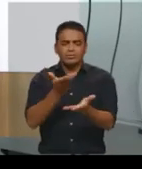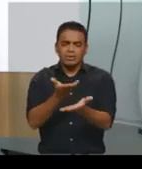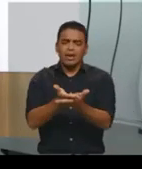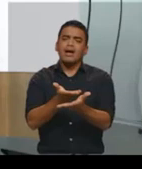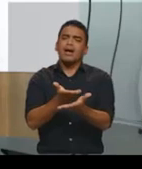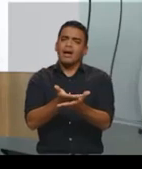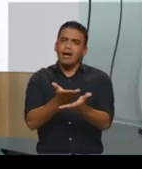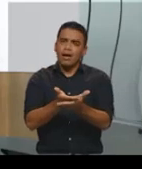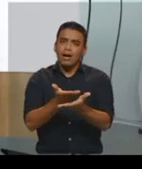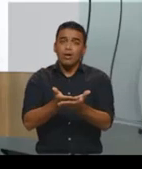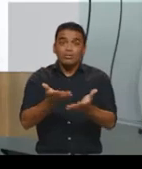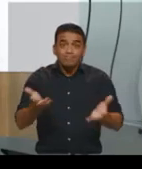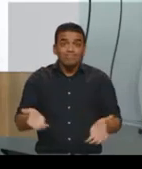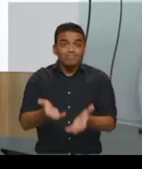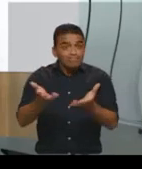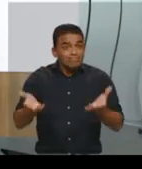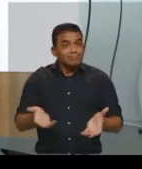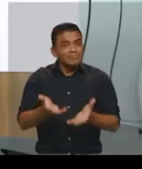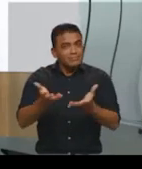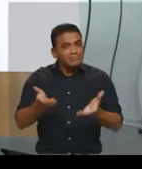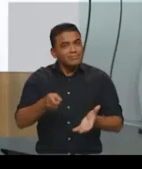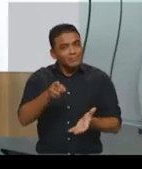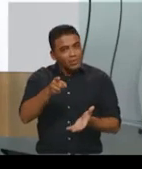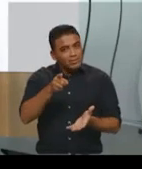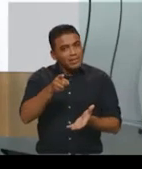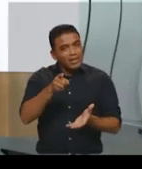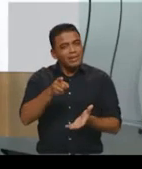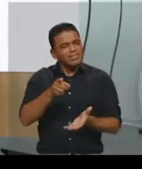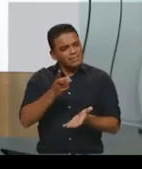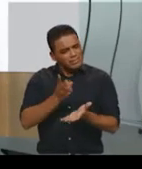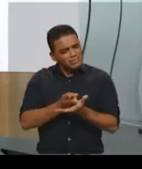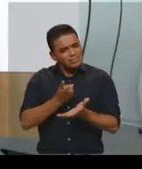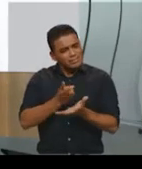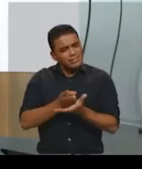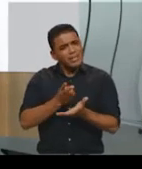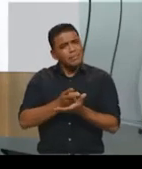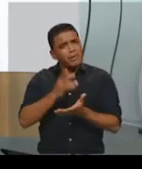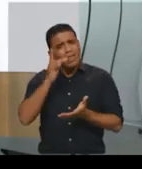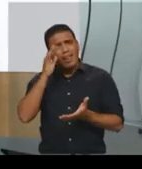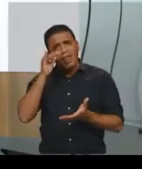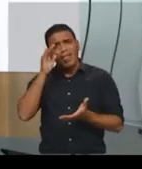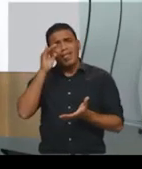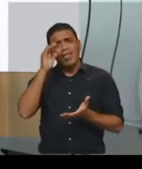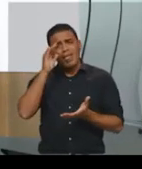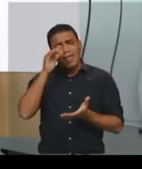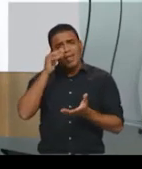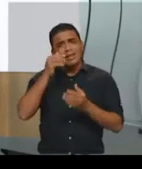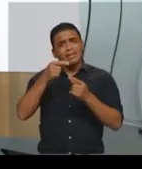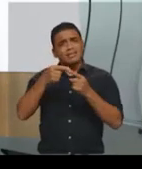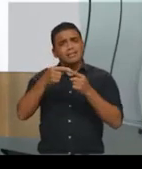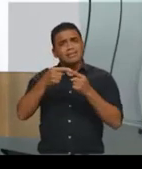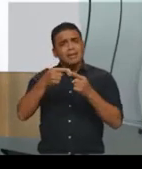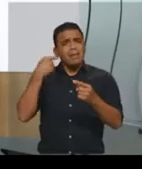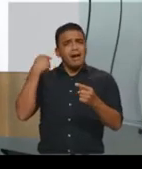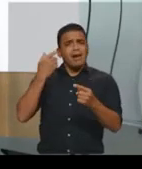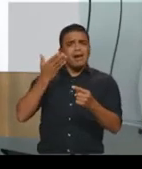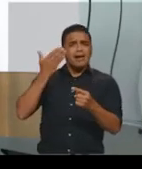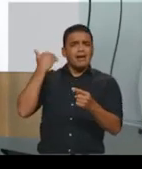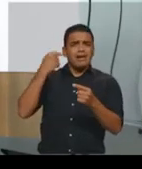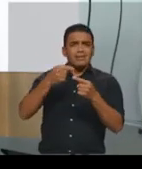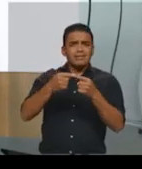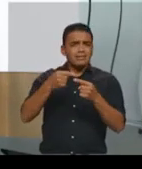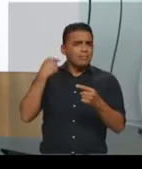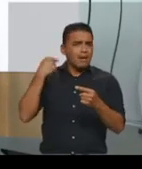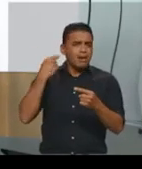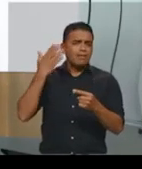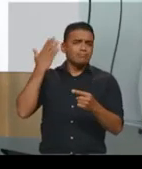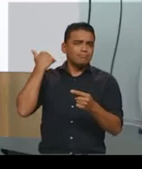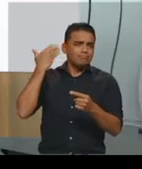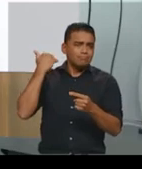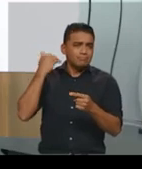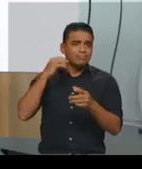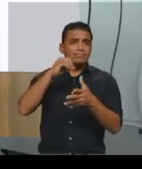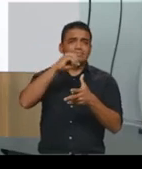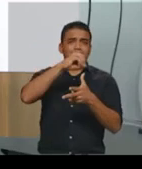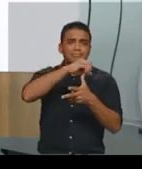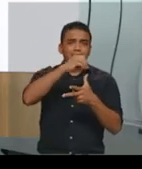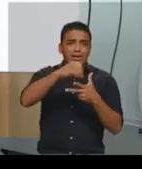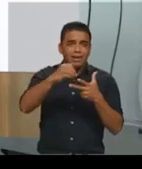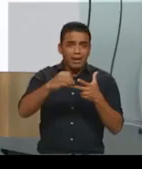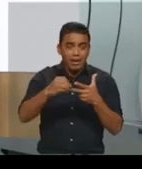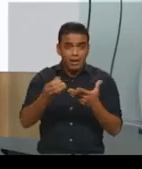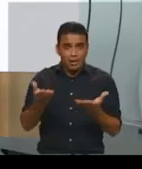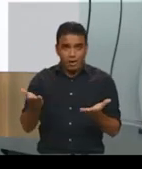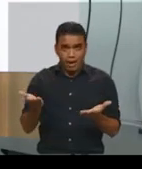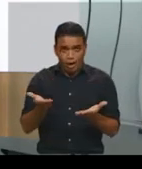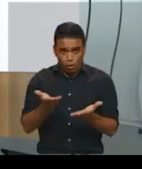aula, incentivar vocês a estarem revendo as aulas da semana passada, a aula da semana passada do Enem,